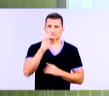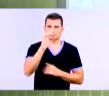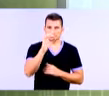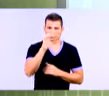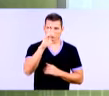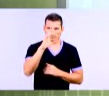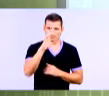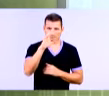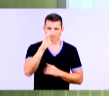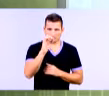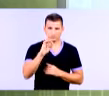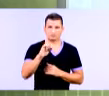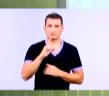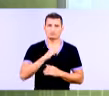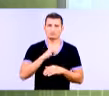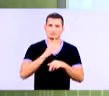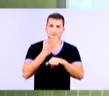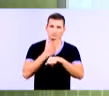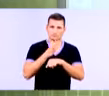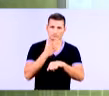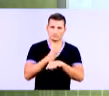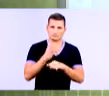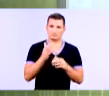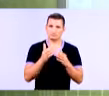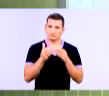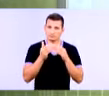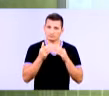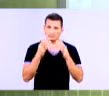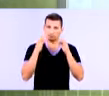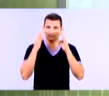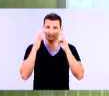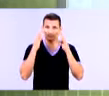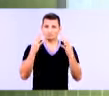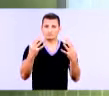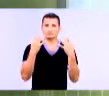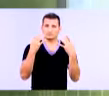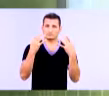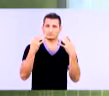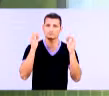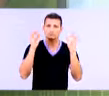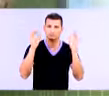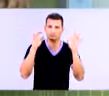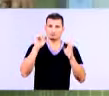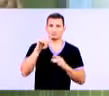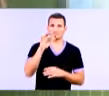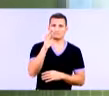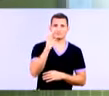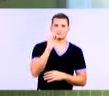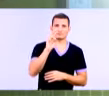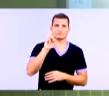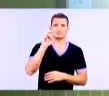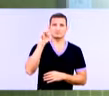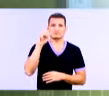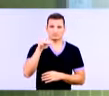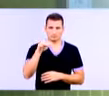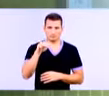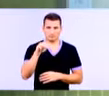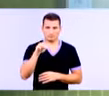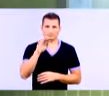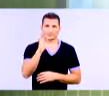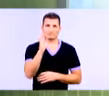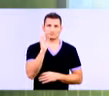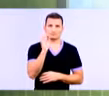Eclipse. Mas tem uma atividade que eu vou pedir uma atenção especial de vocês, é o nosso fórum. O nosso fórum vai ser